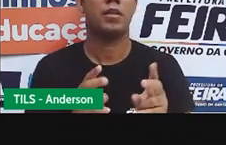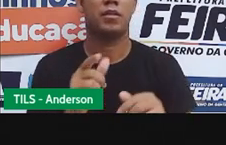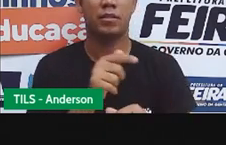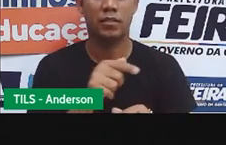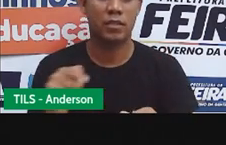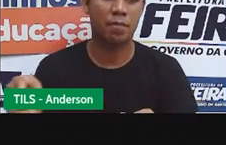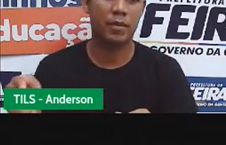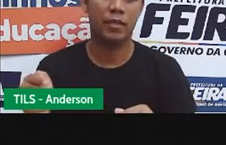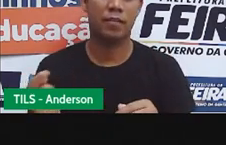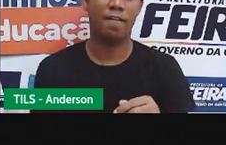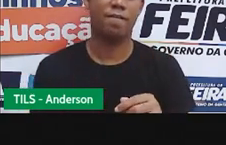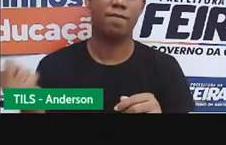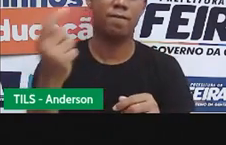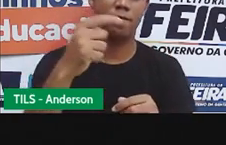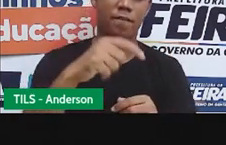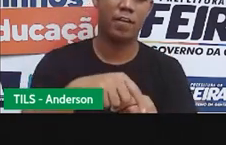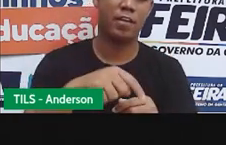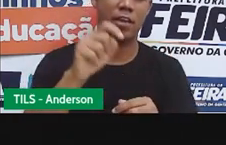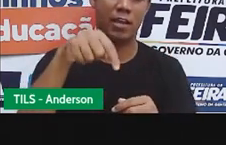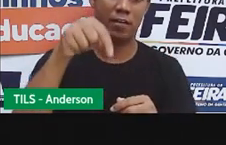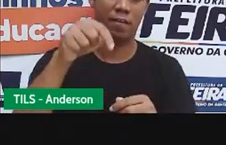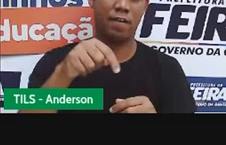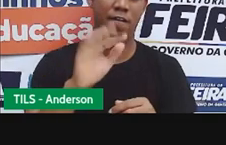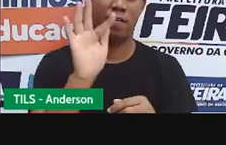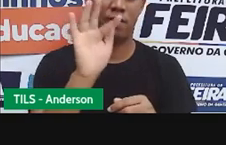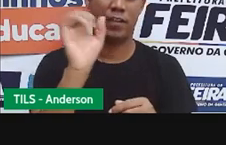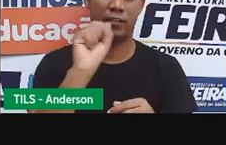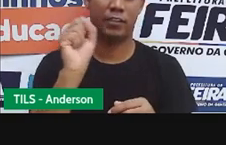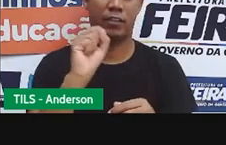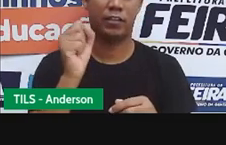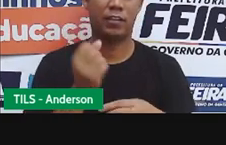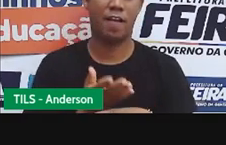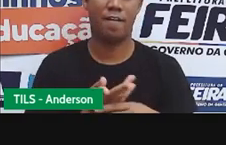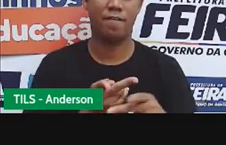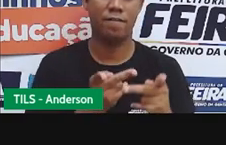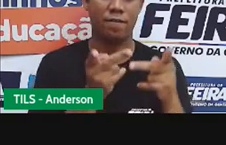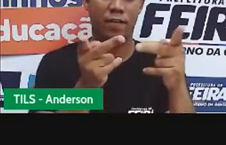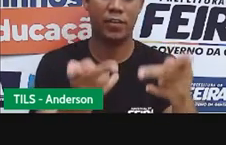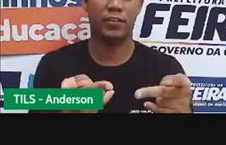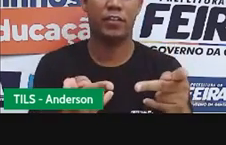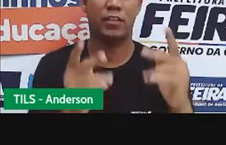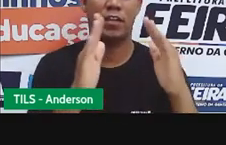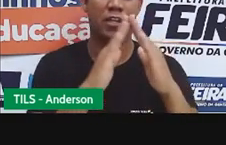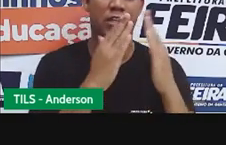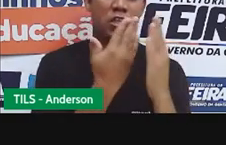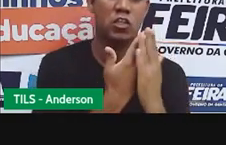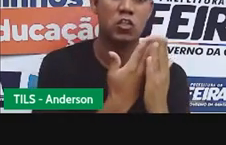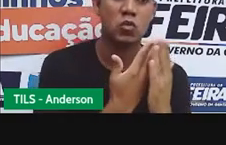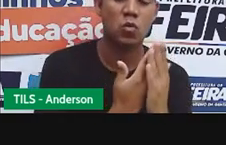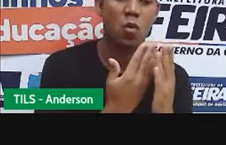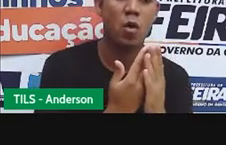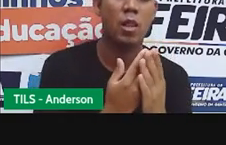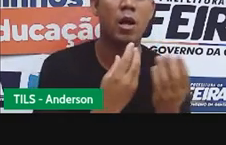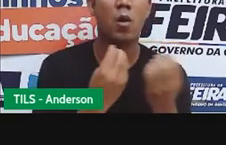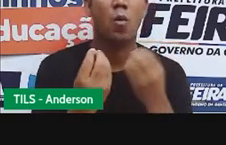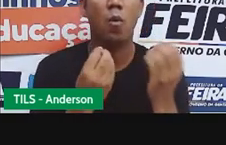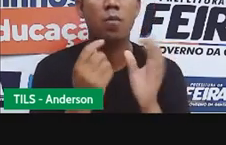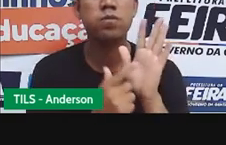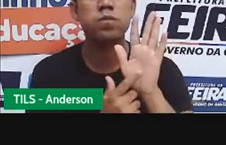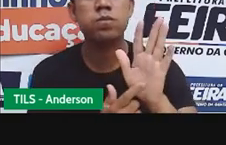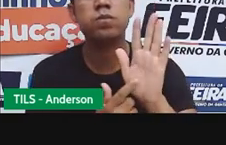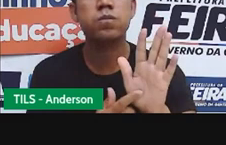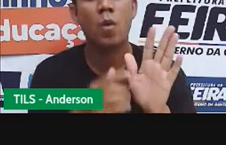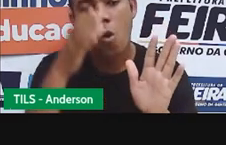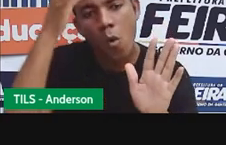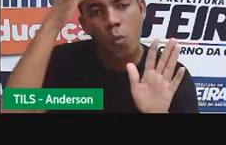Índio, eles vêm à Feira de Santana, e eles vão nas escolas particulares e nas escolas públicas mostrar